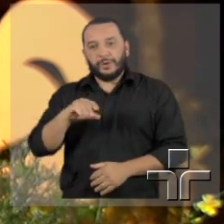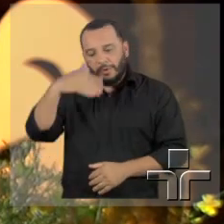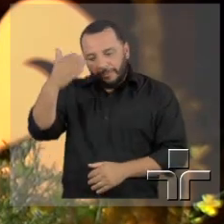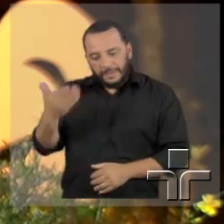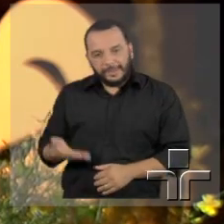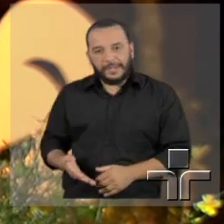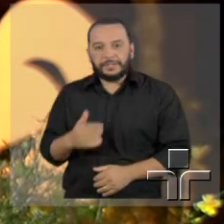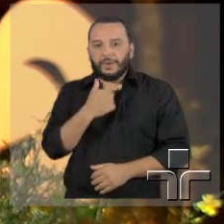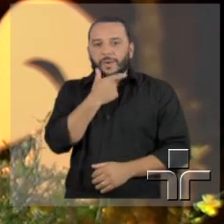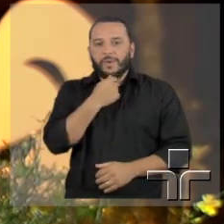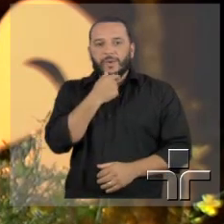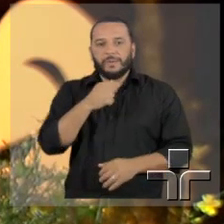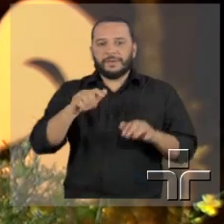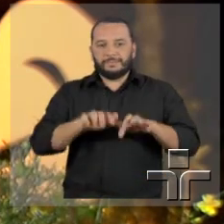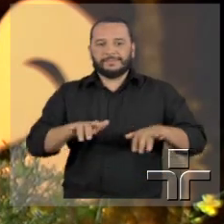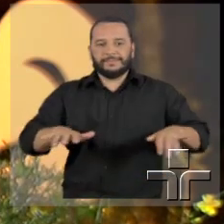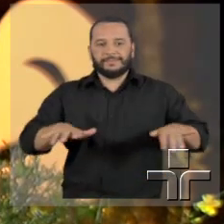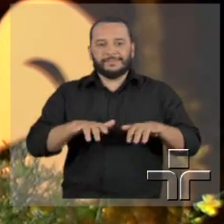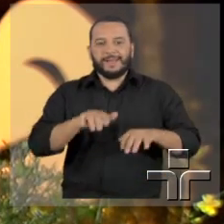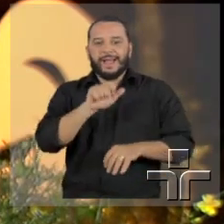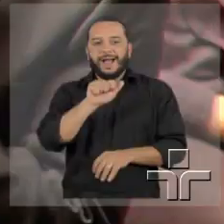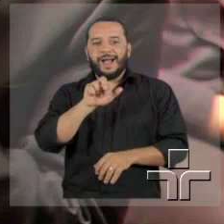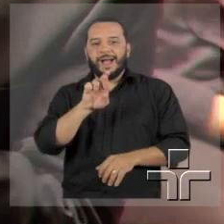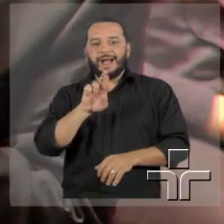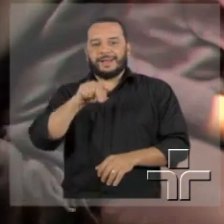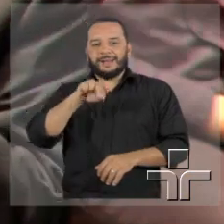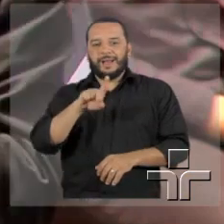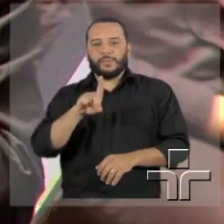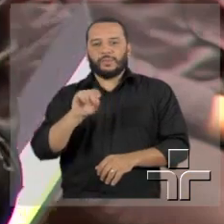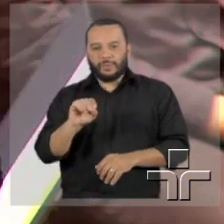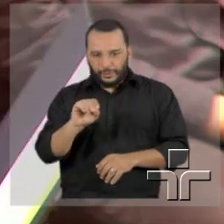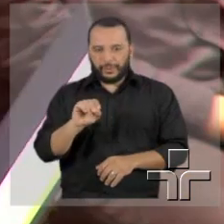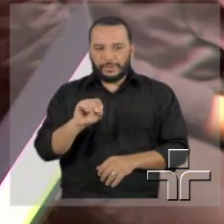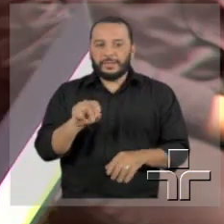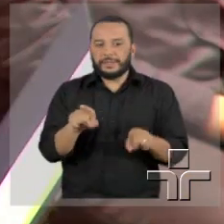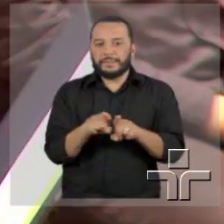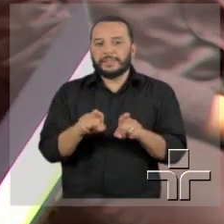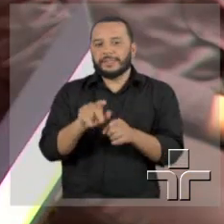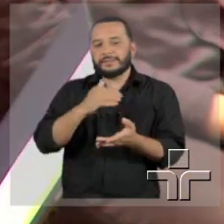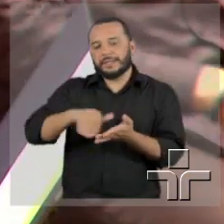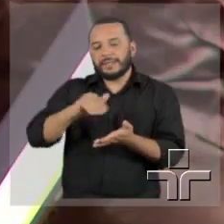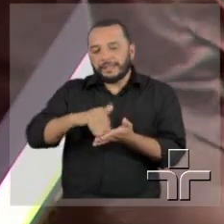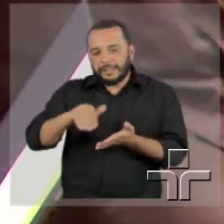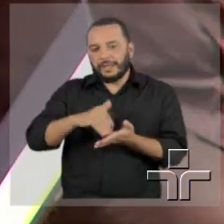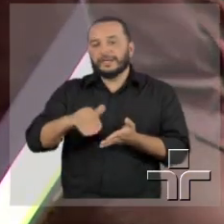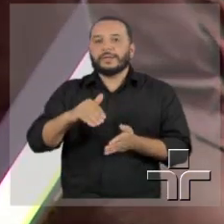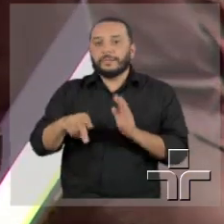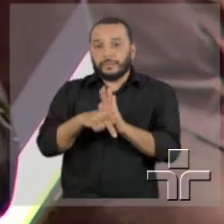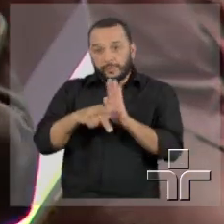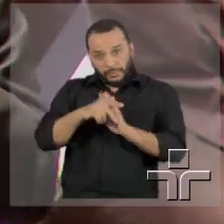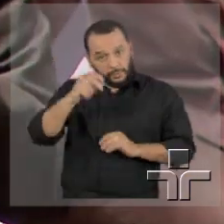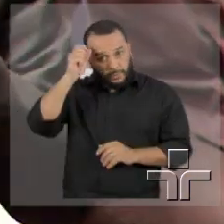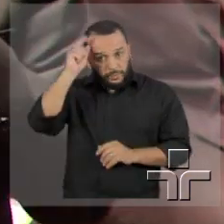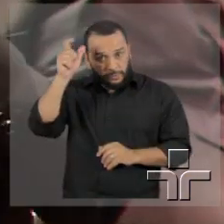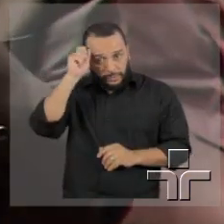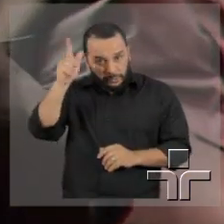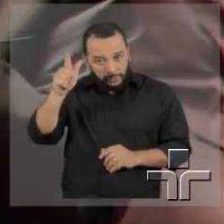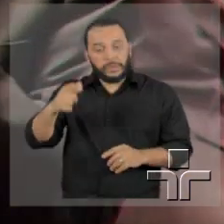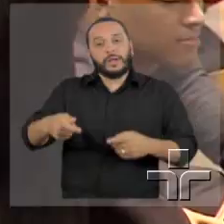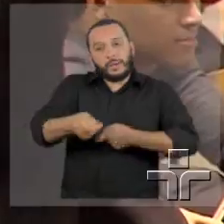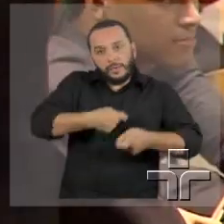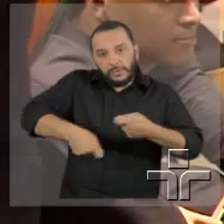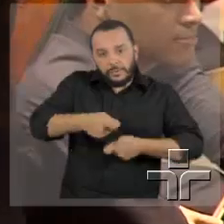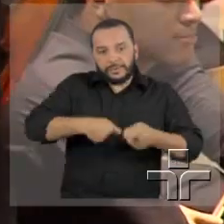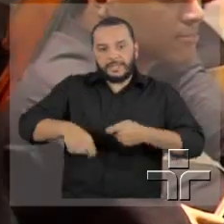Arnaldo Cohen. Vamos ver mais detalhes na reportagem. O secretário de Cultura e Economia Criativa do estado de São Paulo, Sérgio